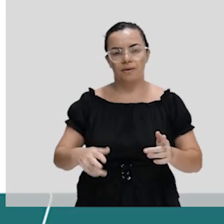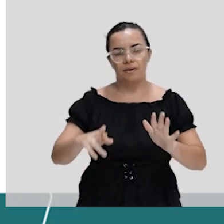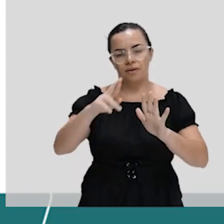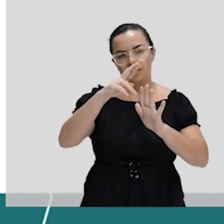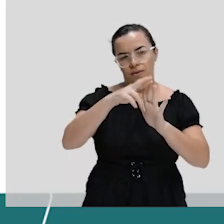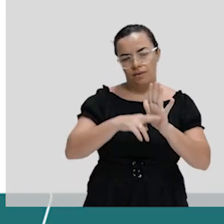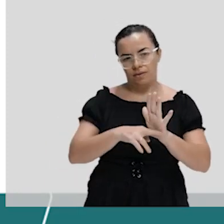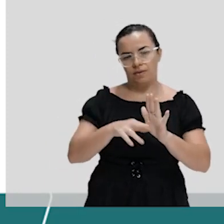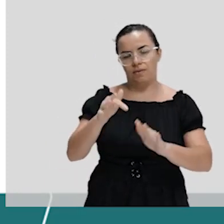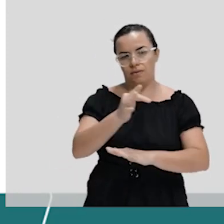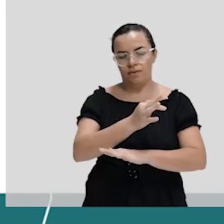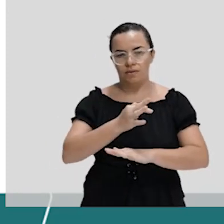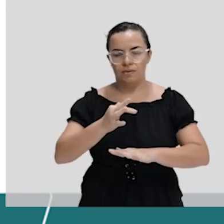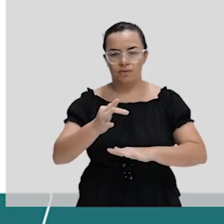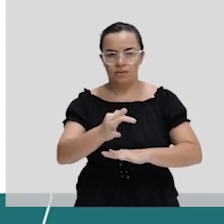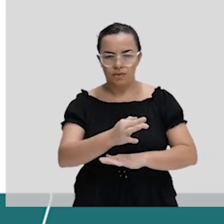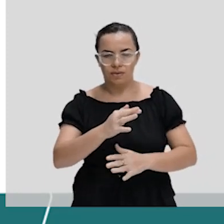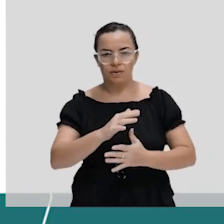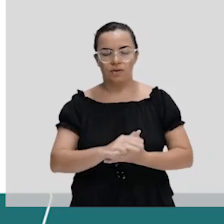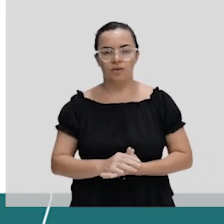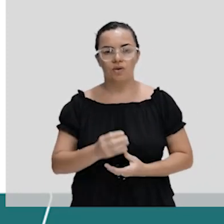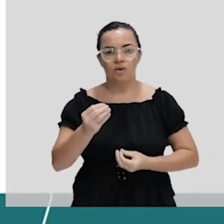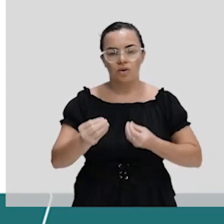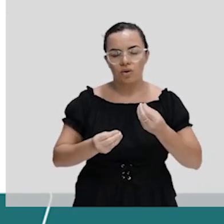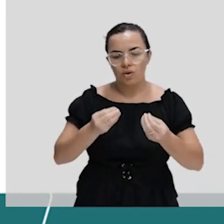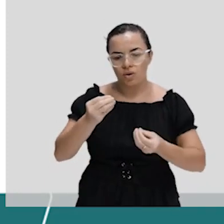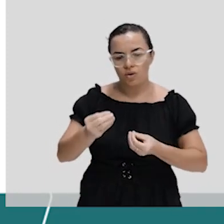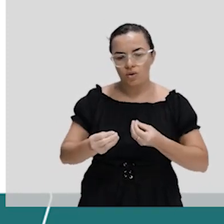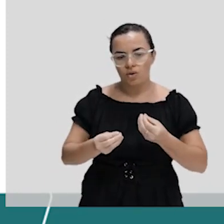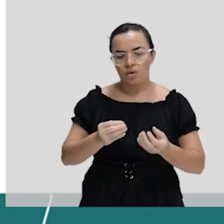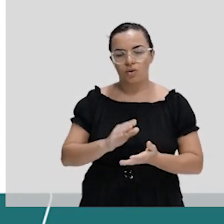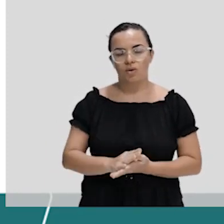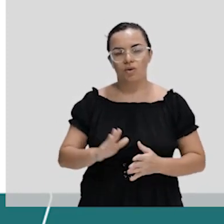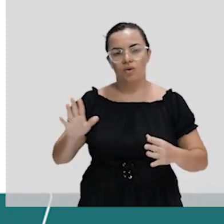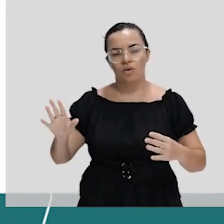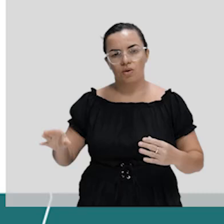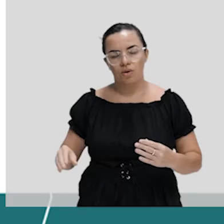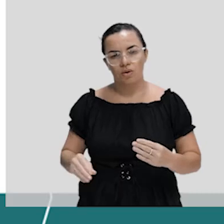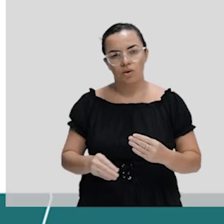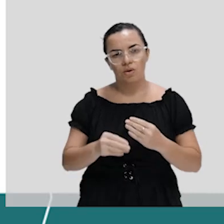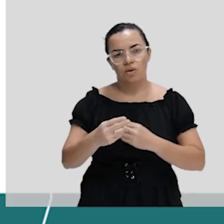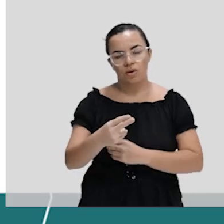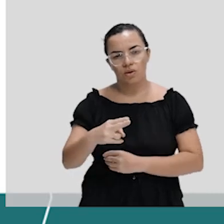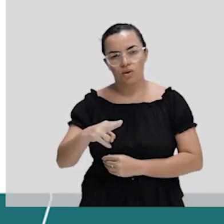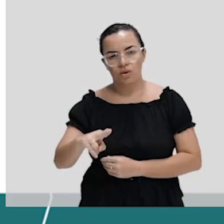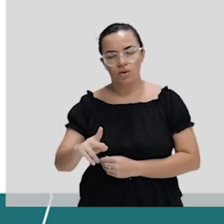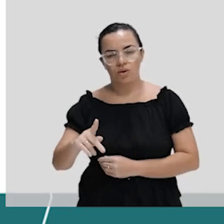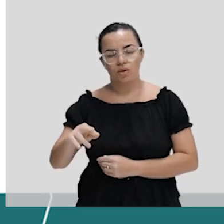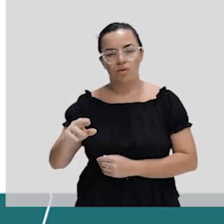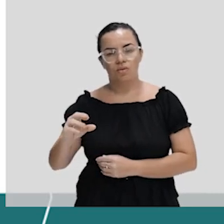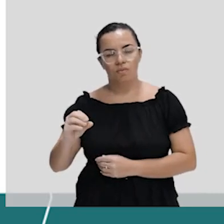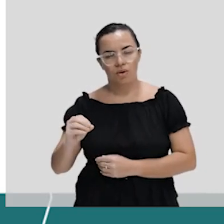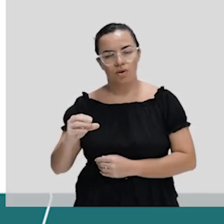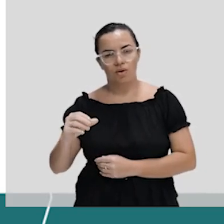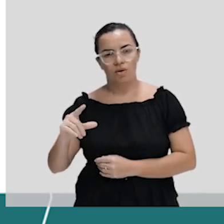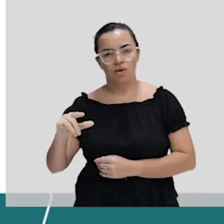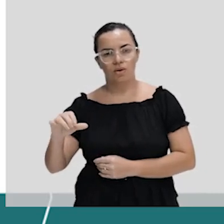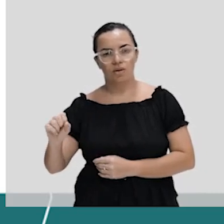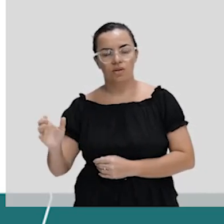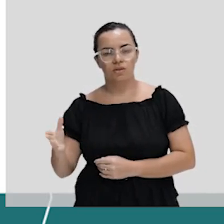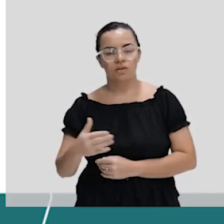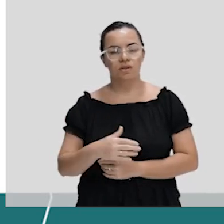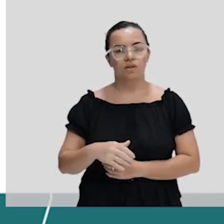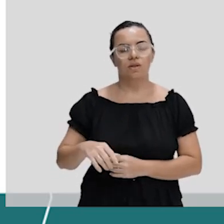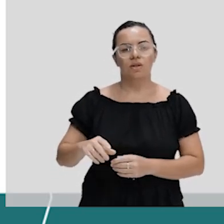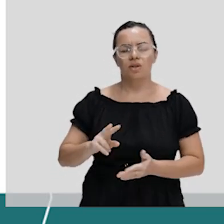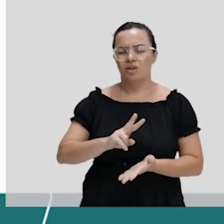de colocação pronominal. Nós já vimos isso, né? Próclise, ênclise, mesóclise.